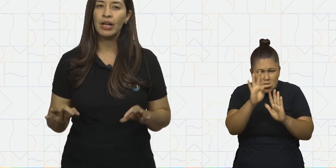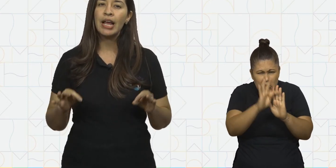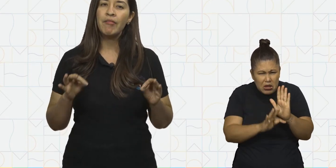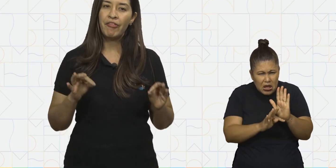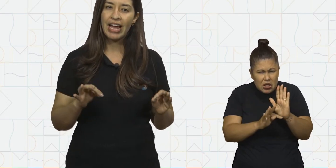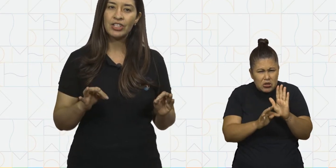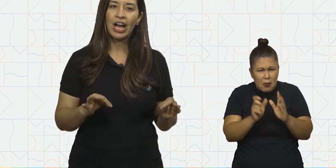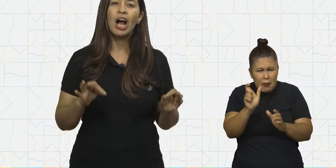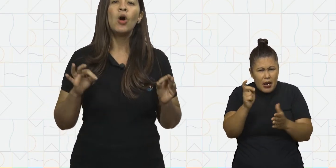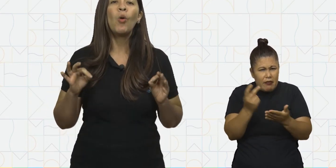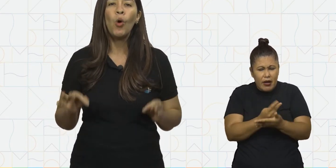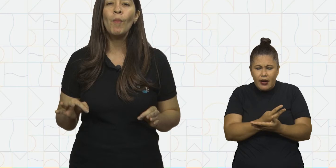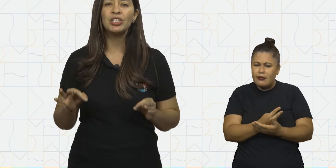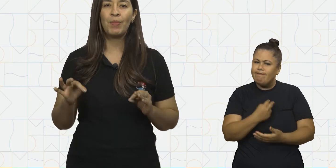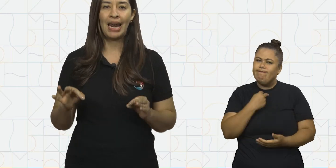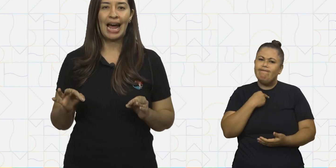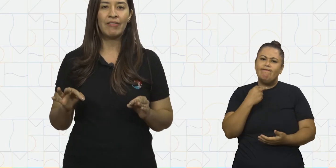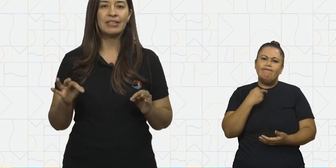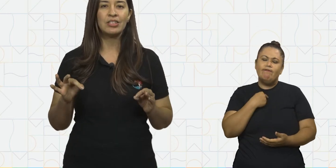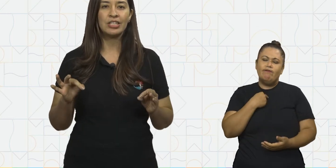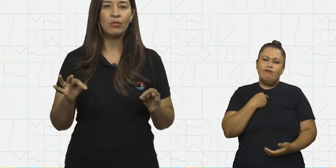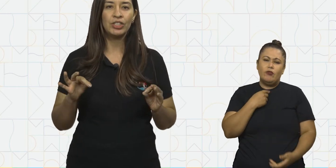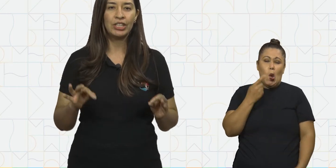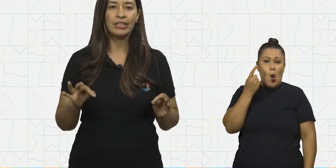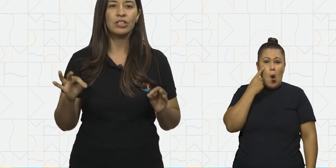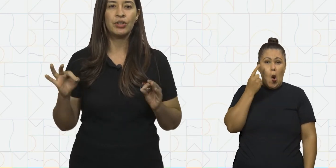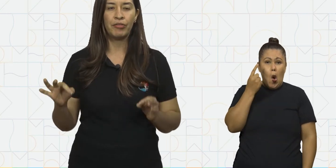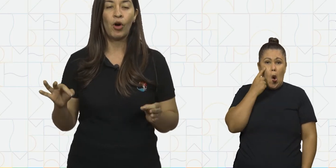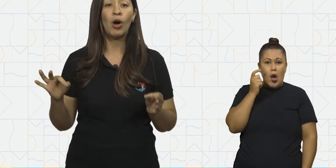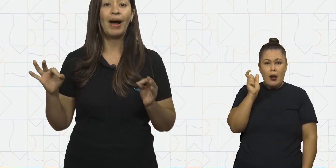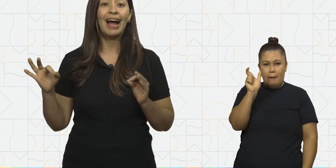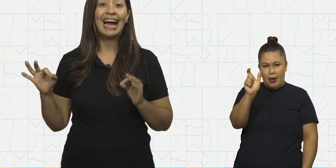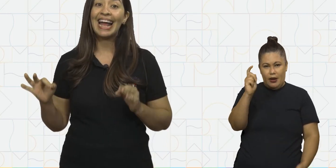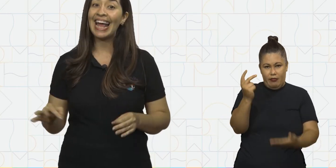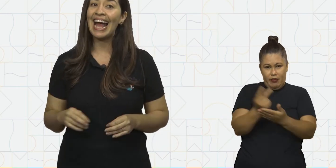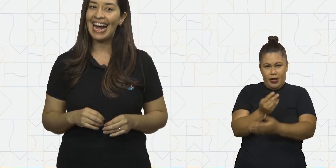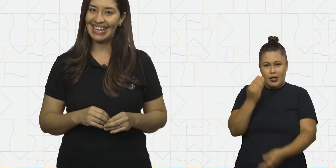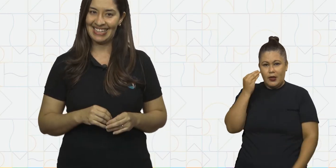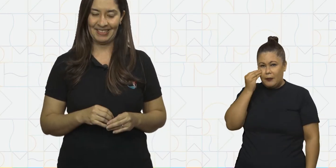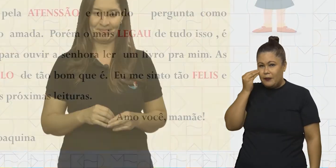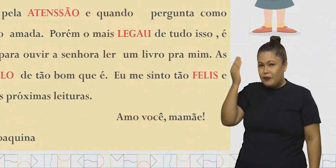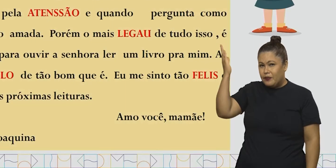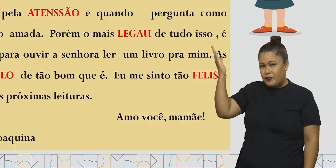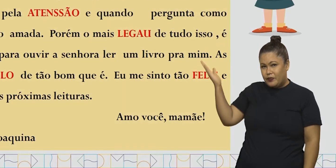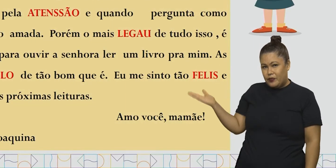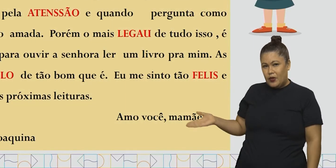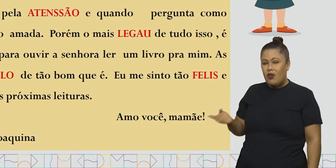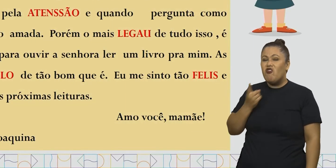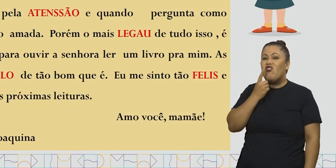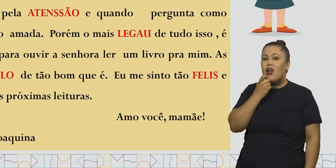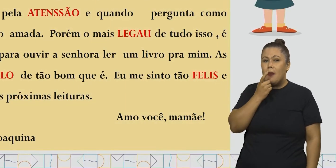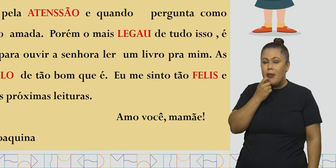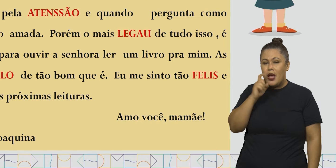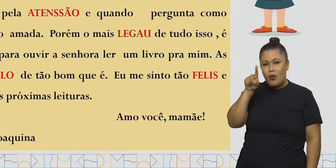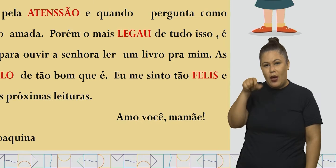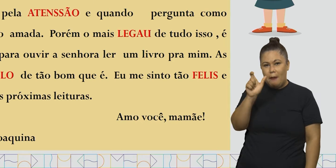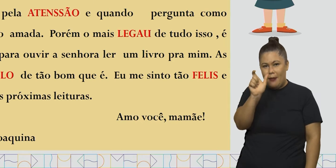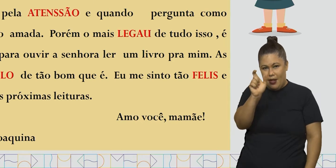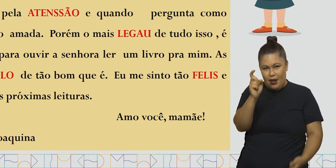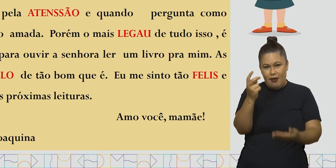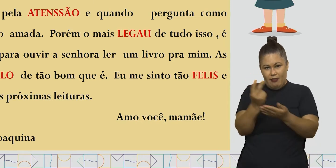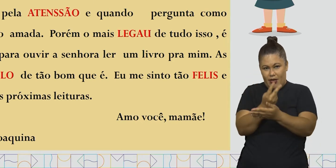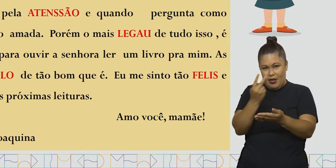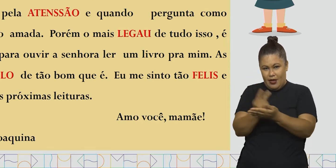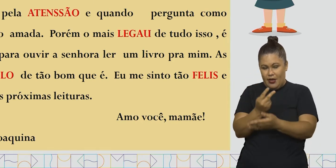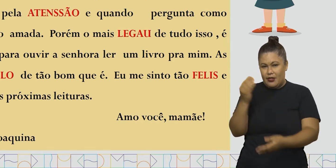lado. Veja como as palavras estão escritas de forma errada. Fazer com